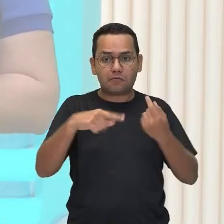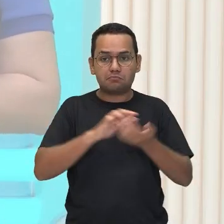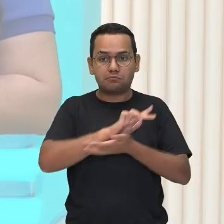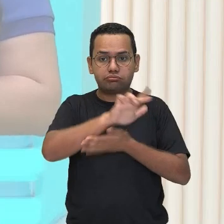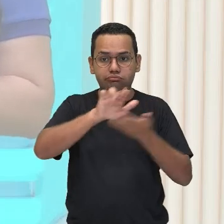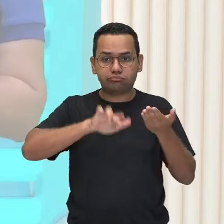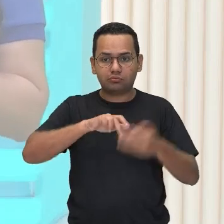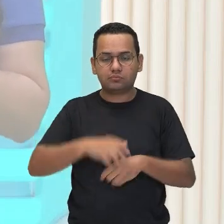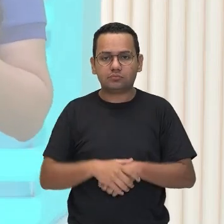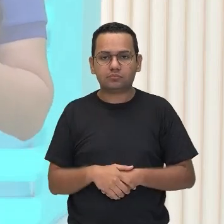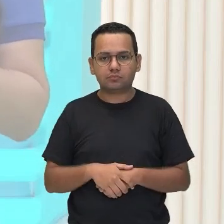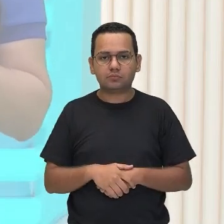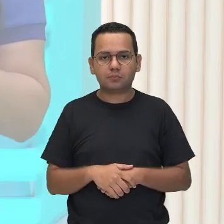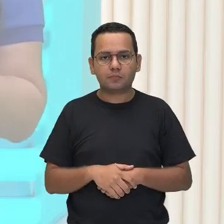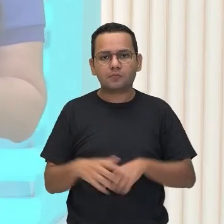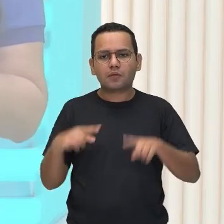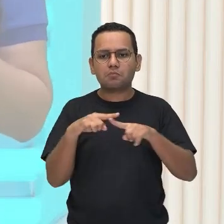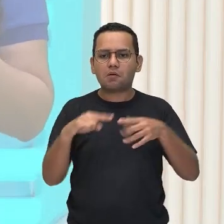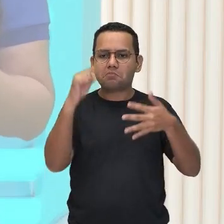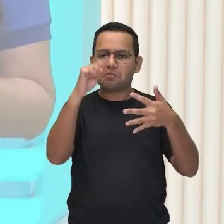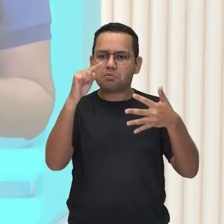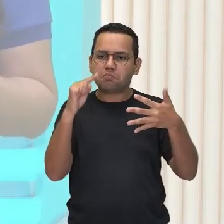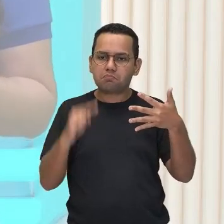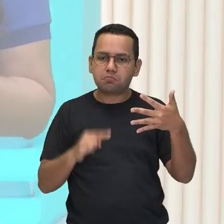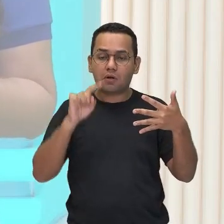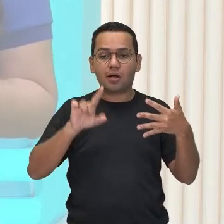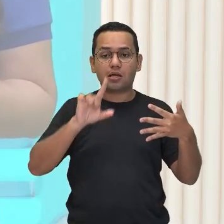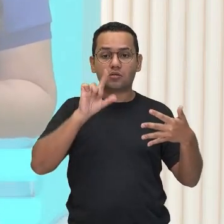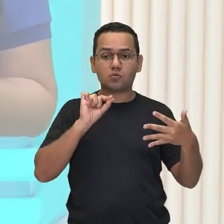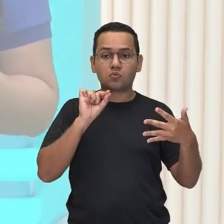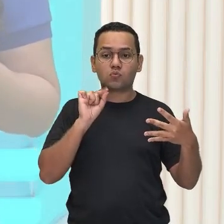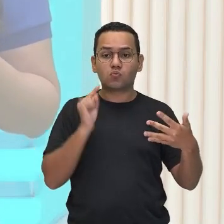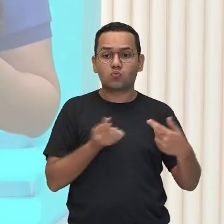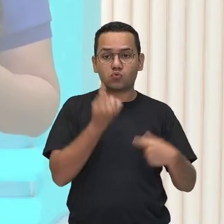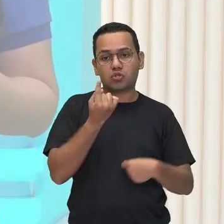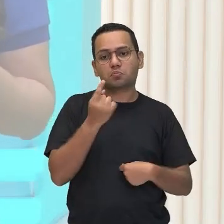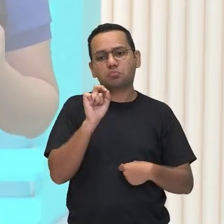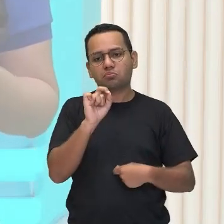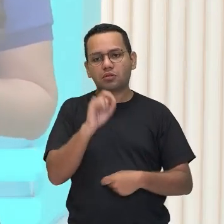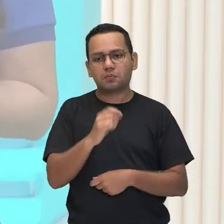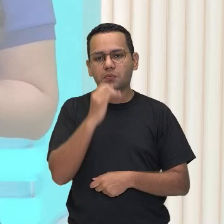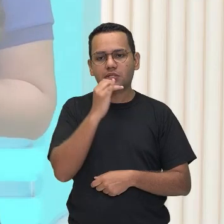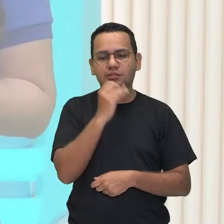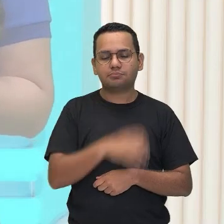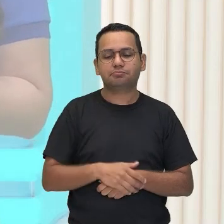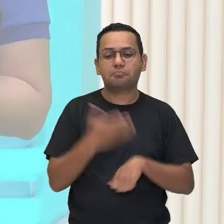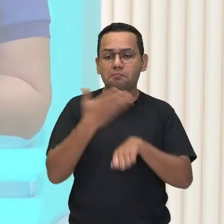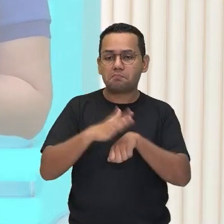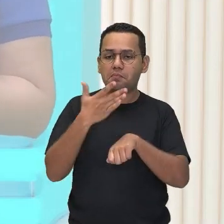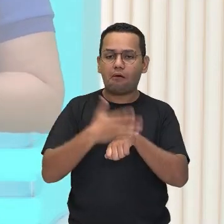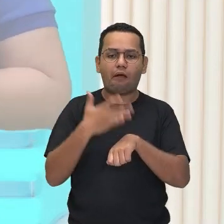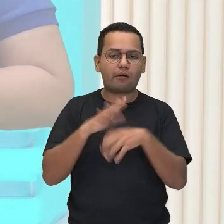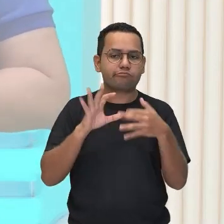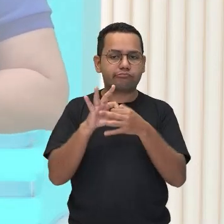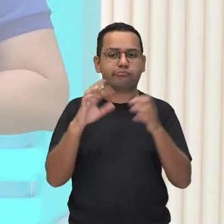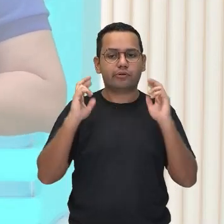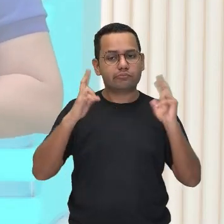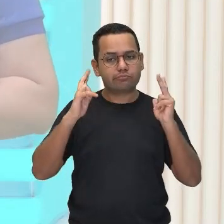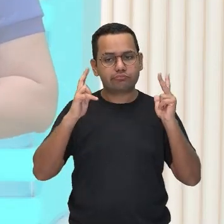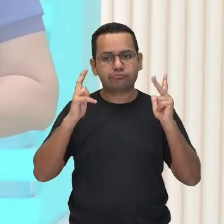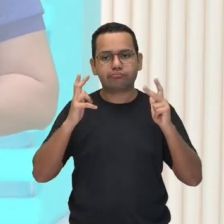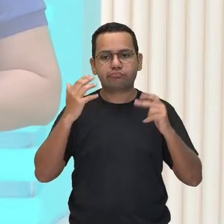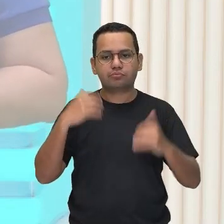eh São cruciais ali na escolha né dessa de de de optar na verdade por essas práticas